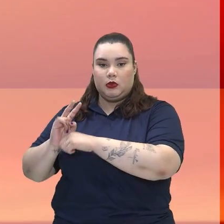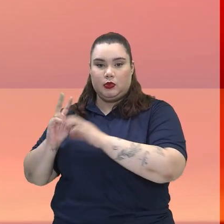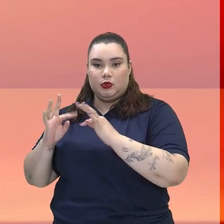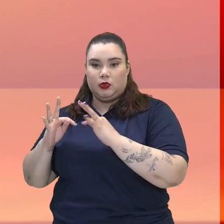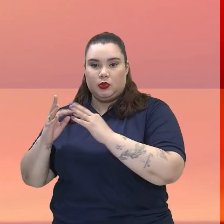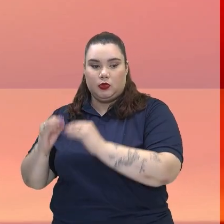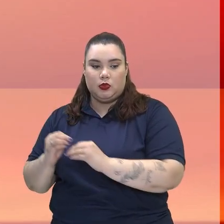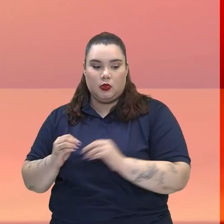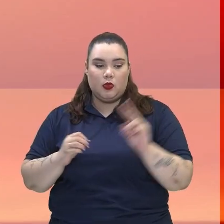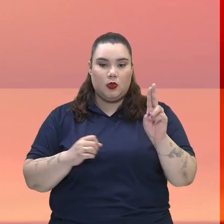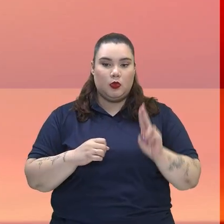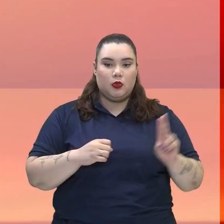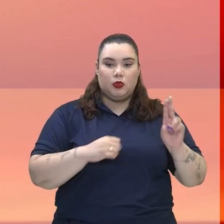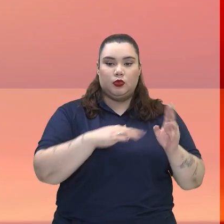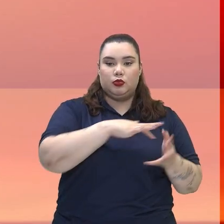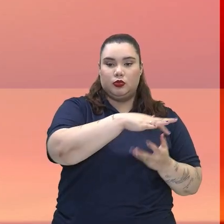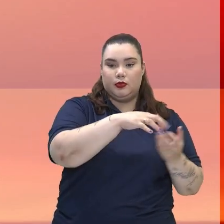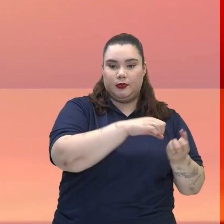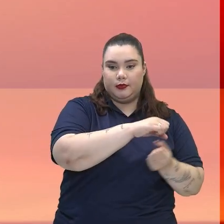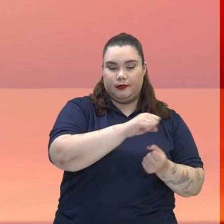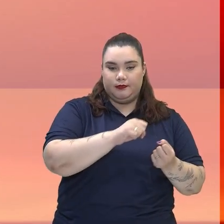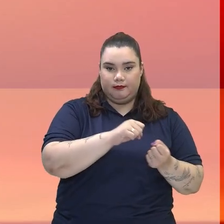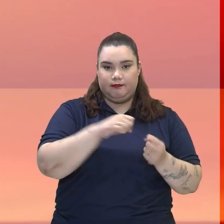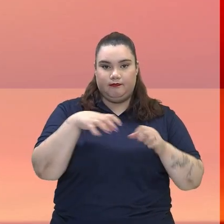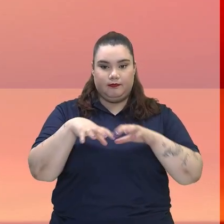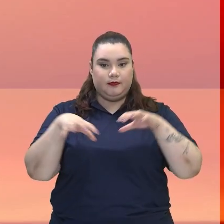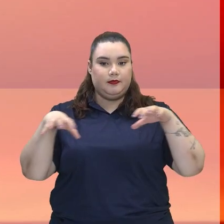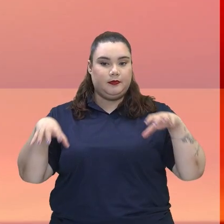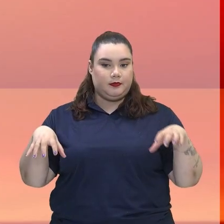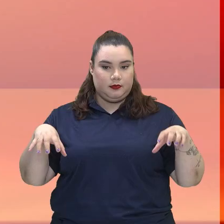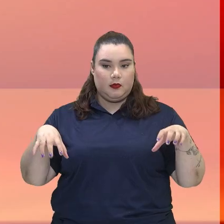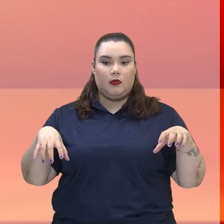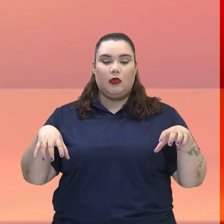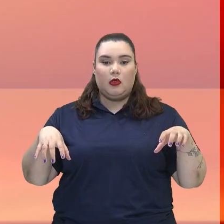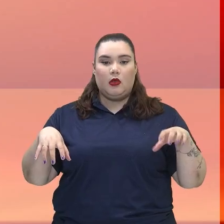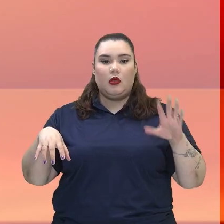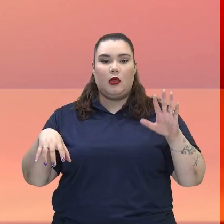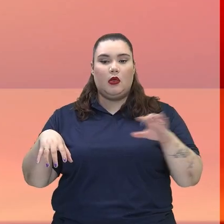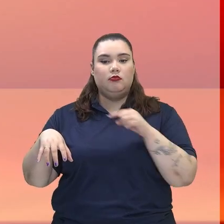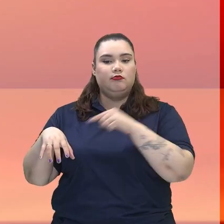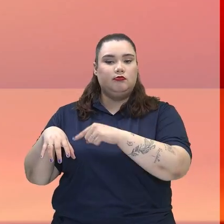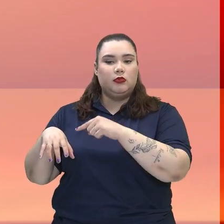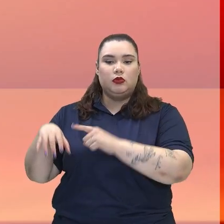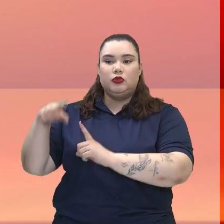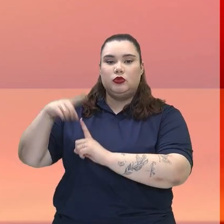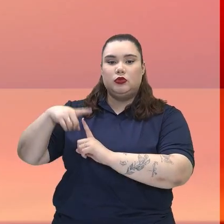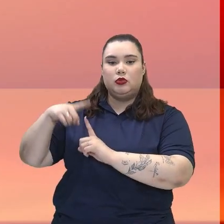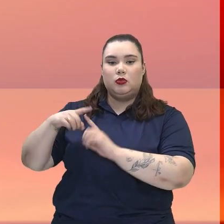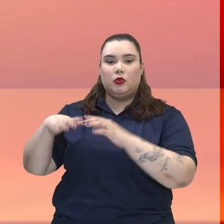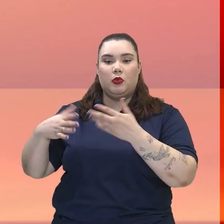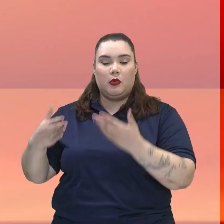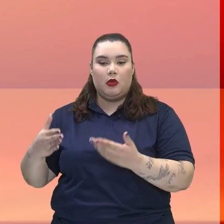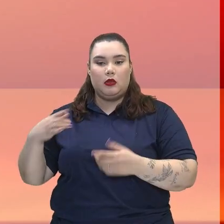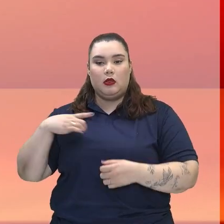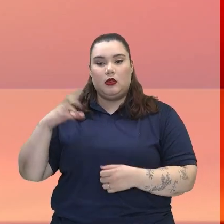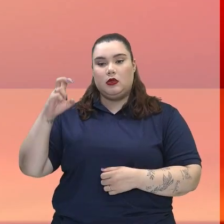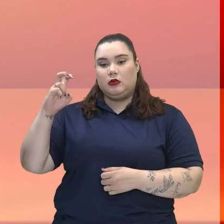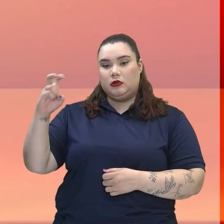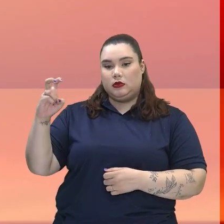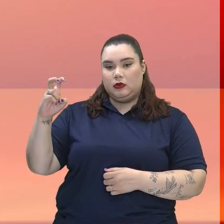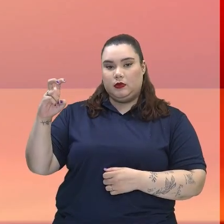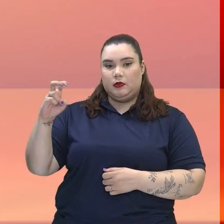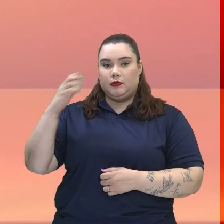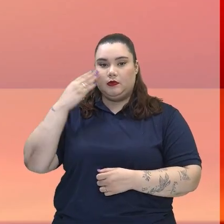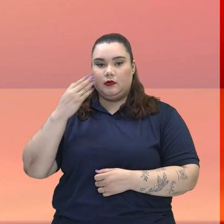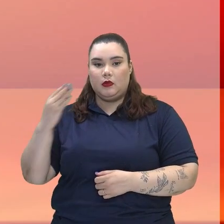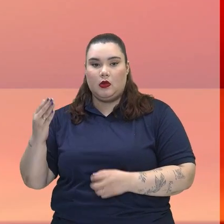uso sustentável. Correto? Quais são, então, as de proteção integral? Eu vou ter 5 nessa categoria. Vão